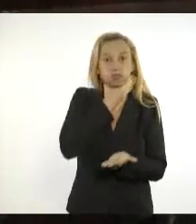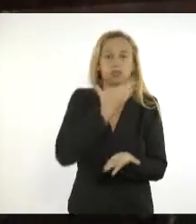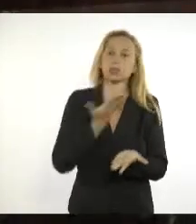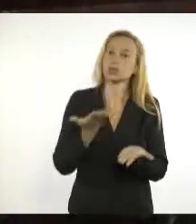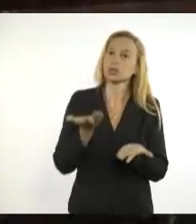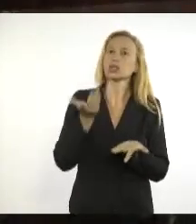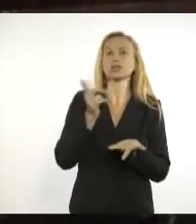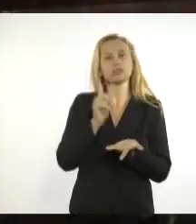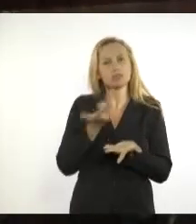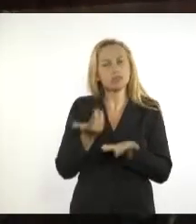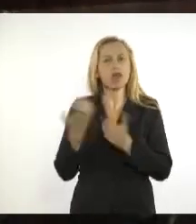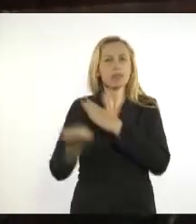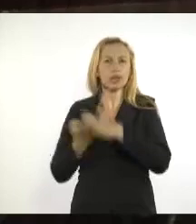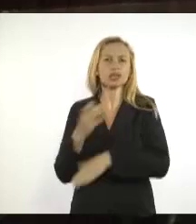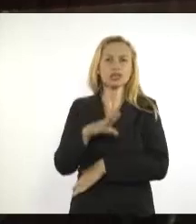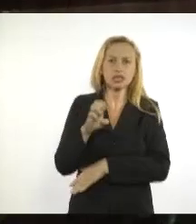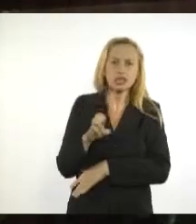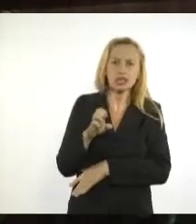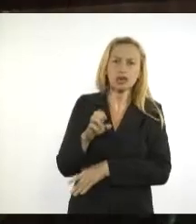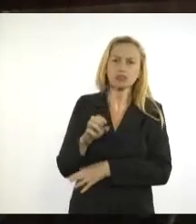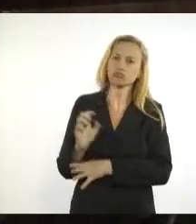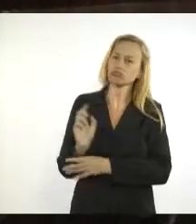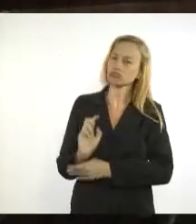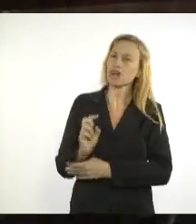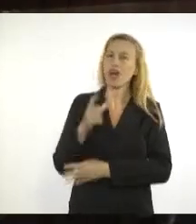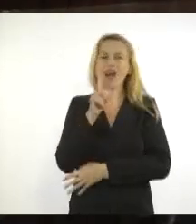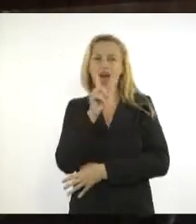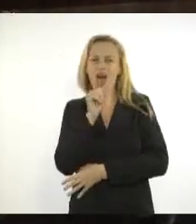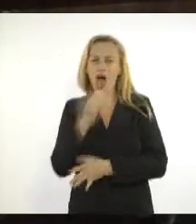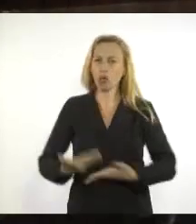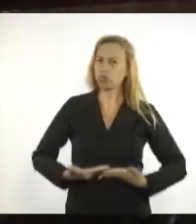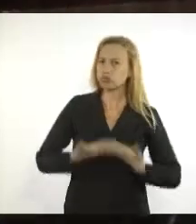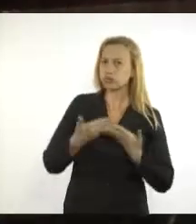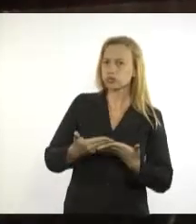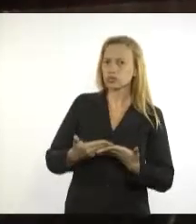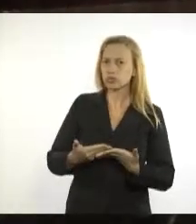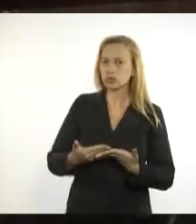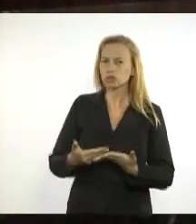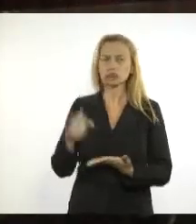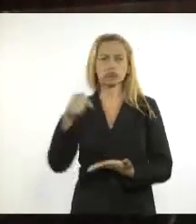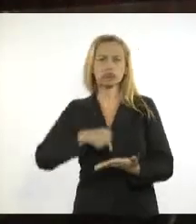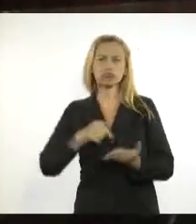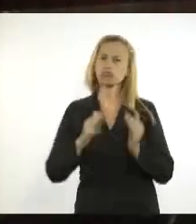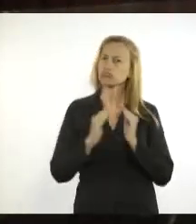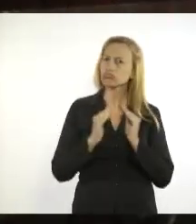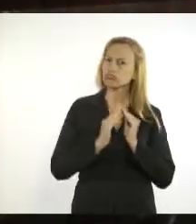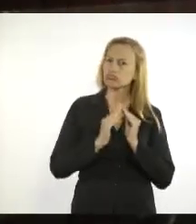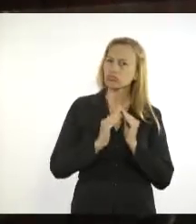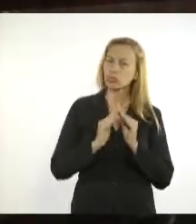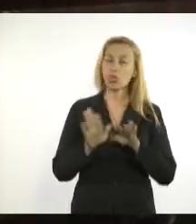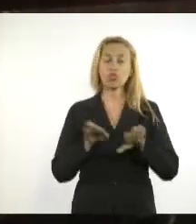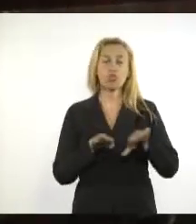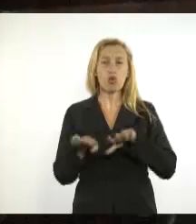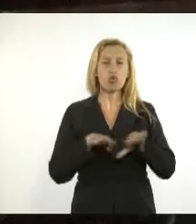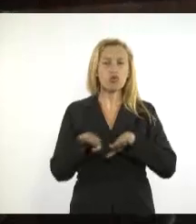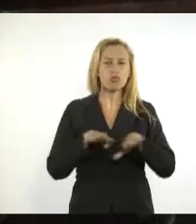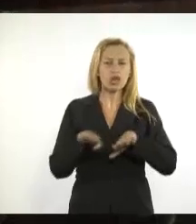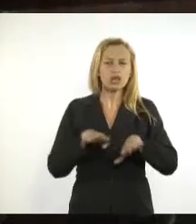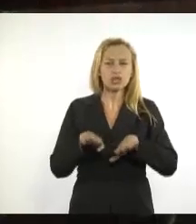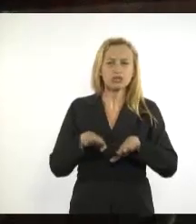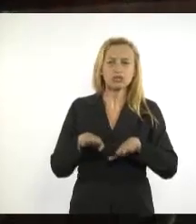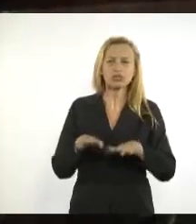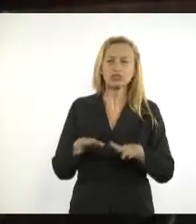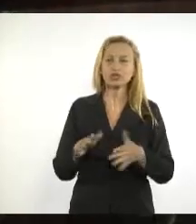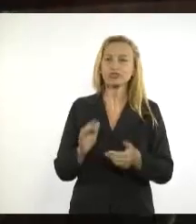se refletiu na água ofertada, houve dessa casa um movimento de